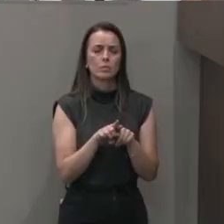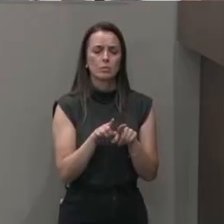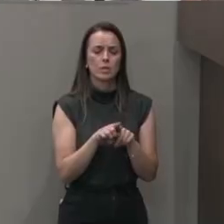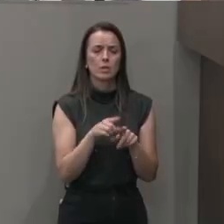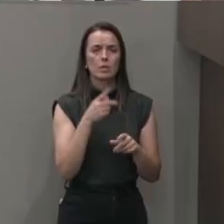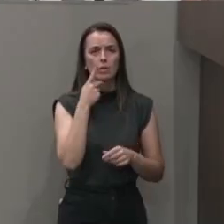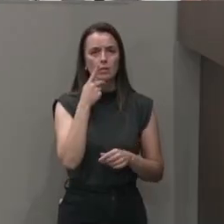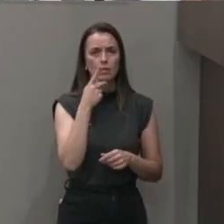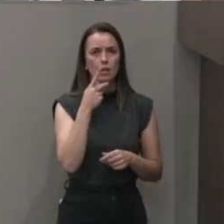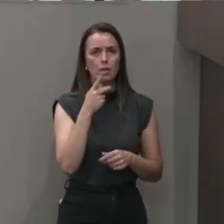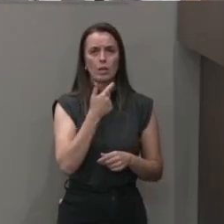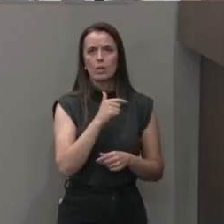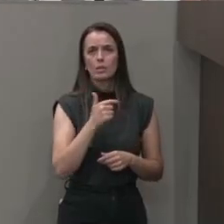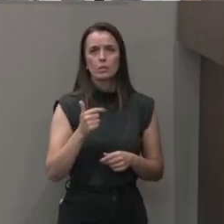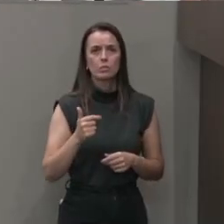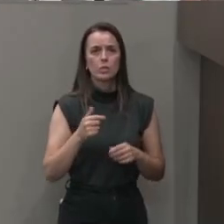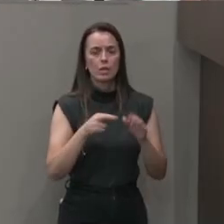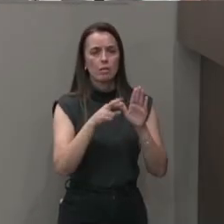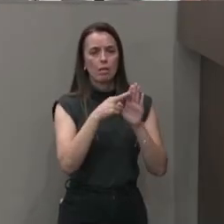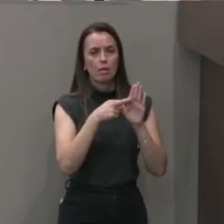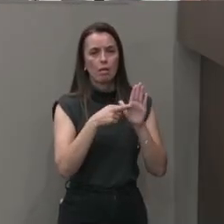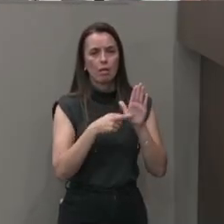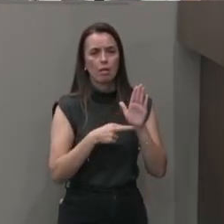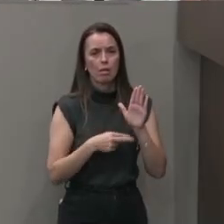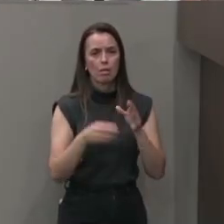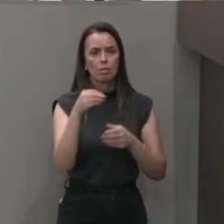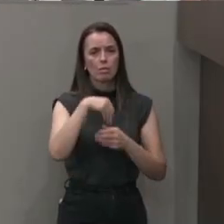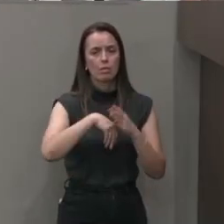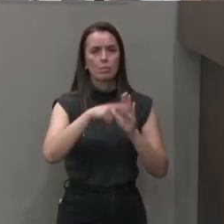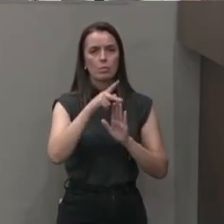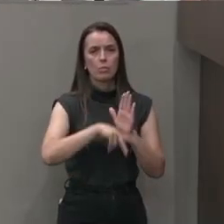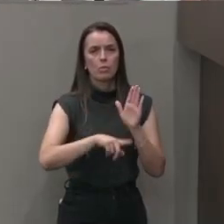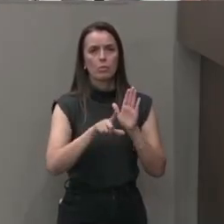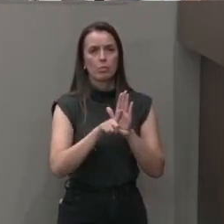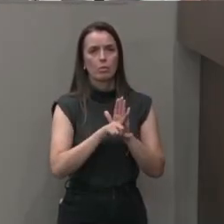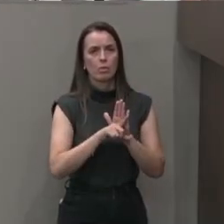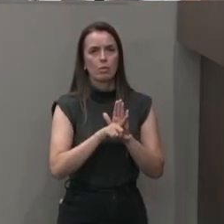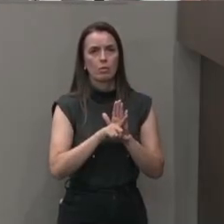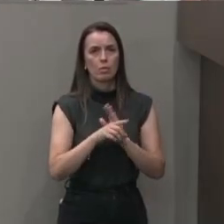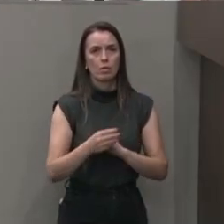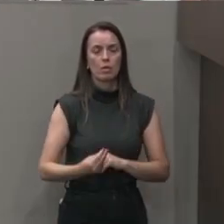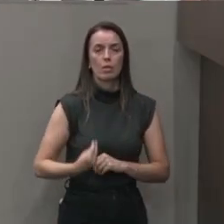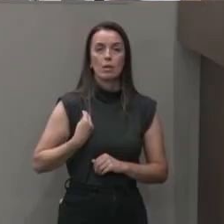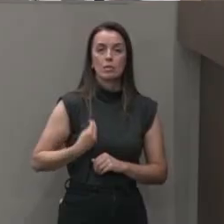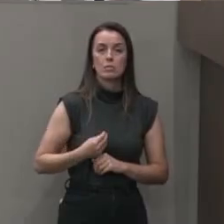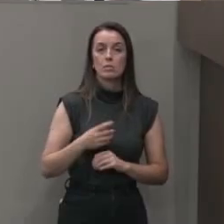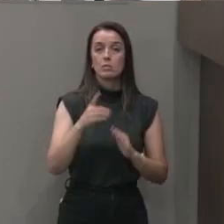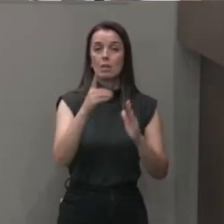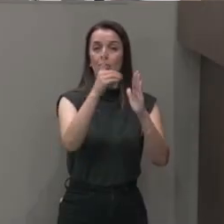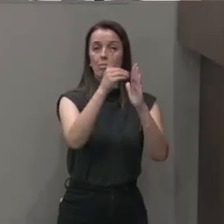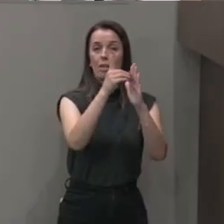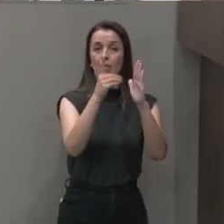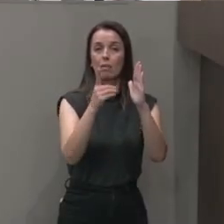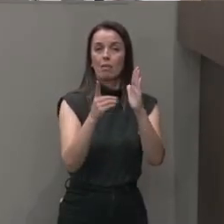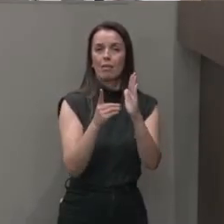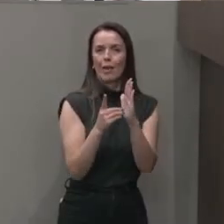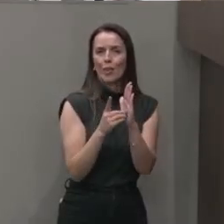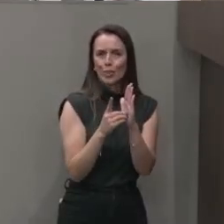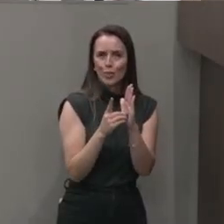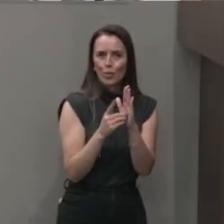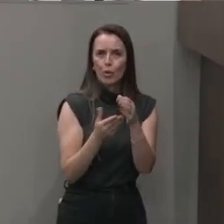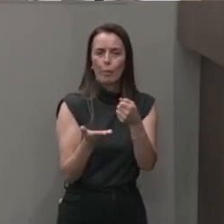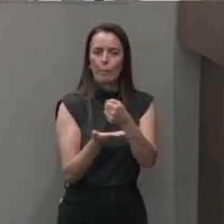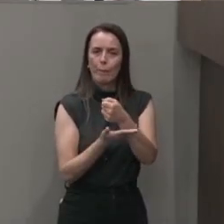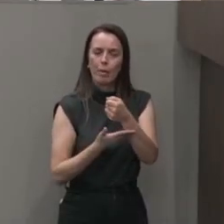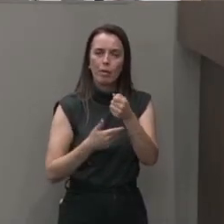tenho que regulamentar tudo dentro de um projeto de lei. Para isso existe o chamado decreto, que com base numa lei